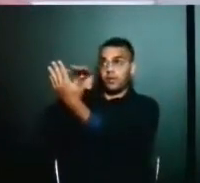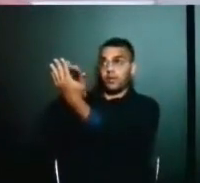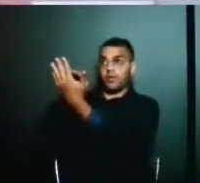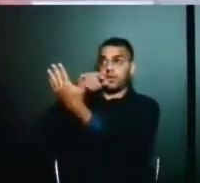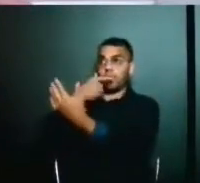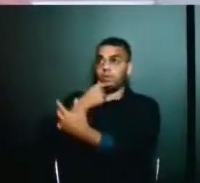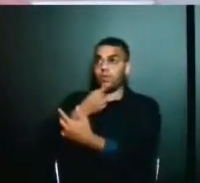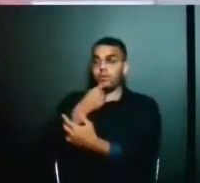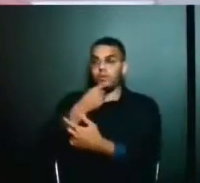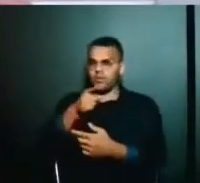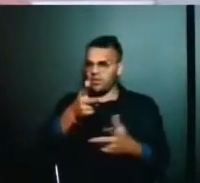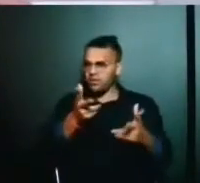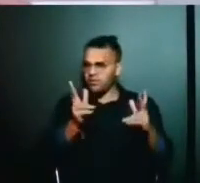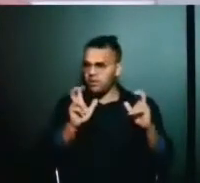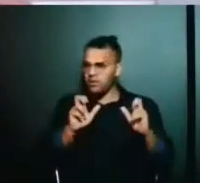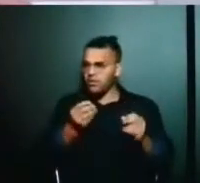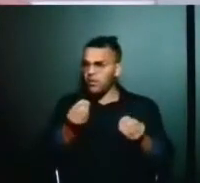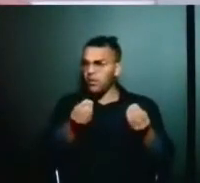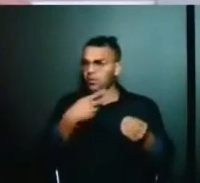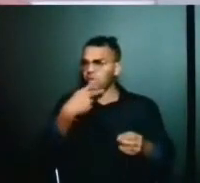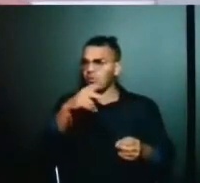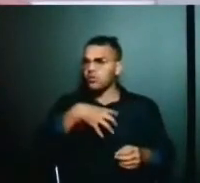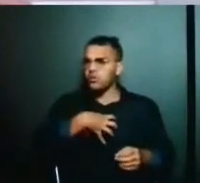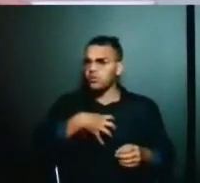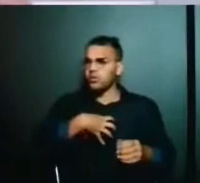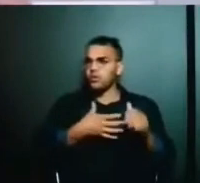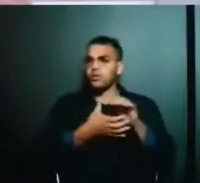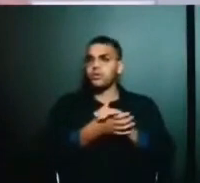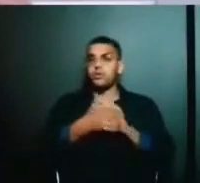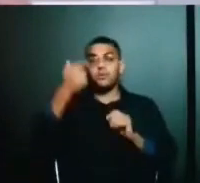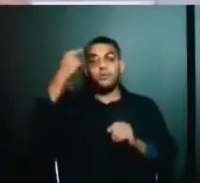tenham reparado no marido de vocês, eles só pensam em